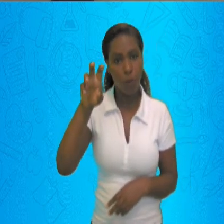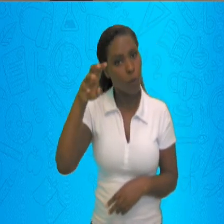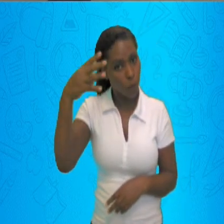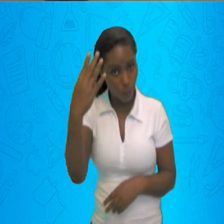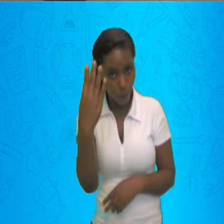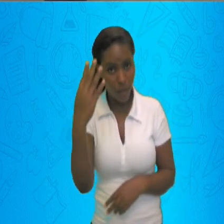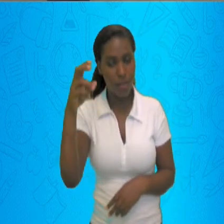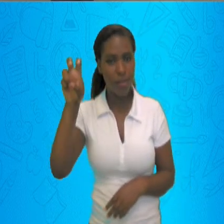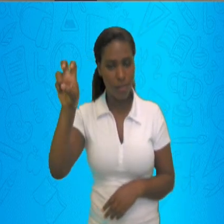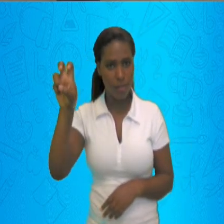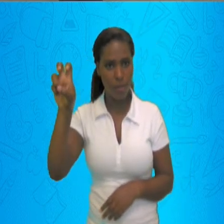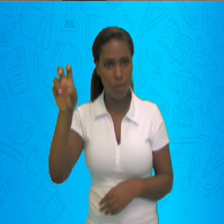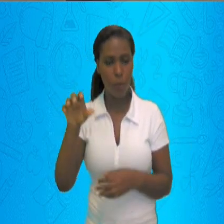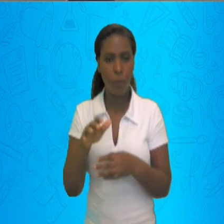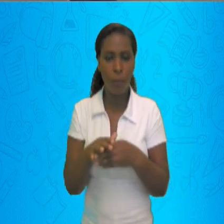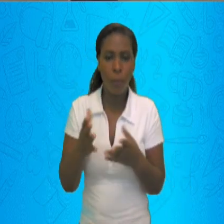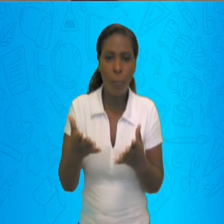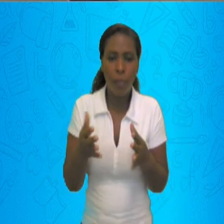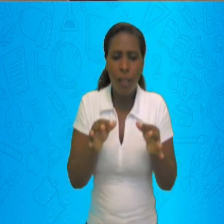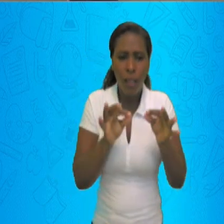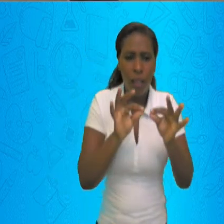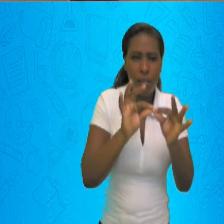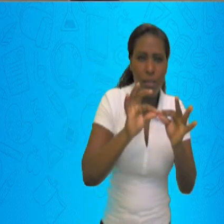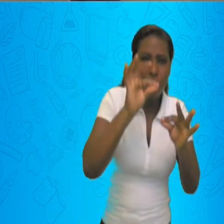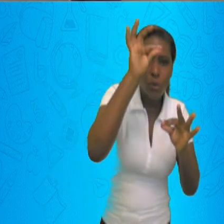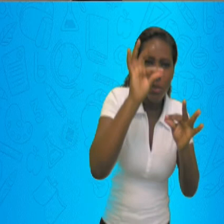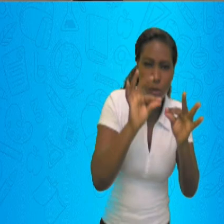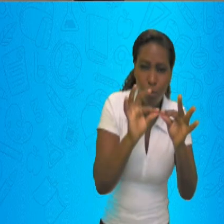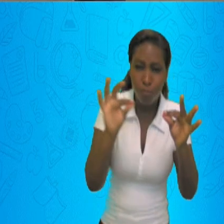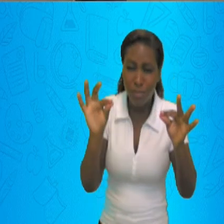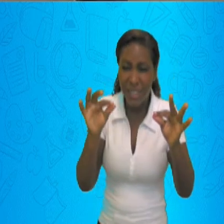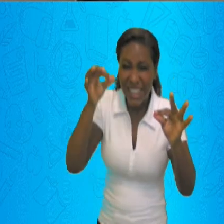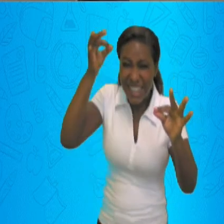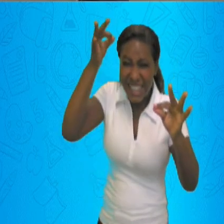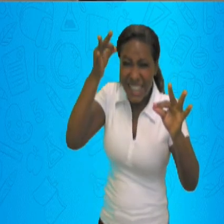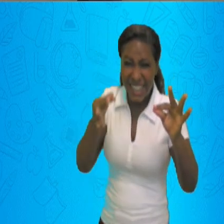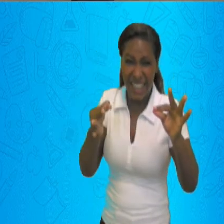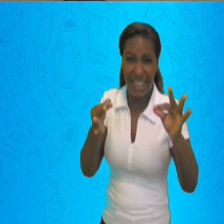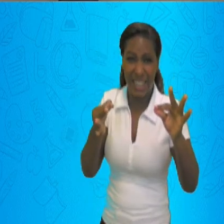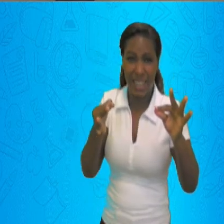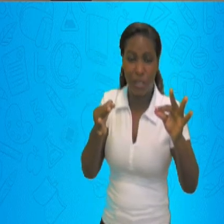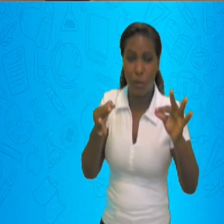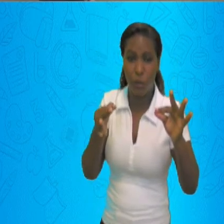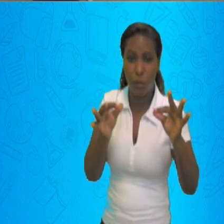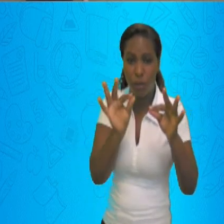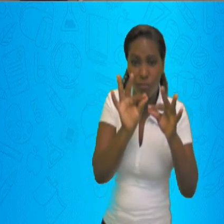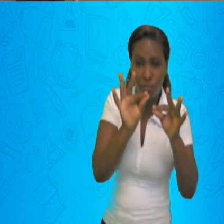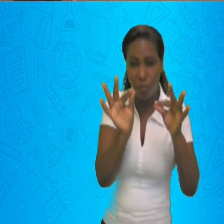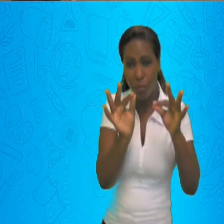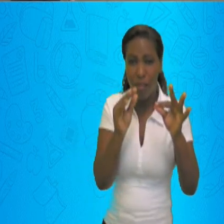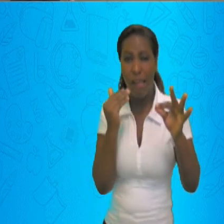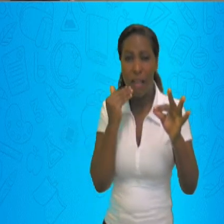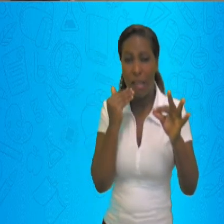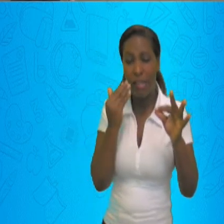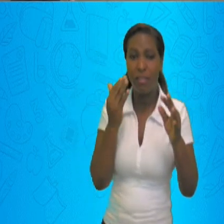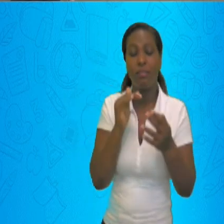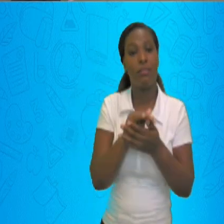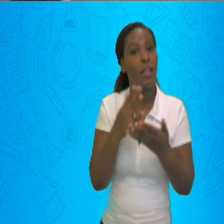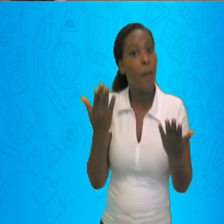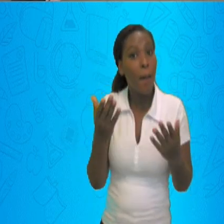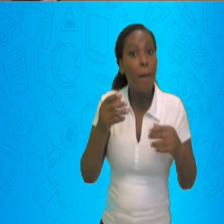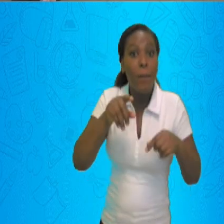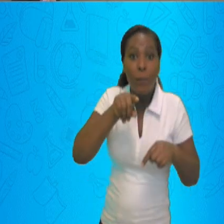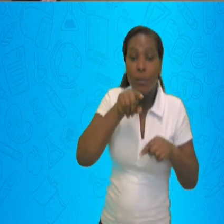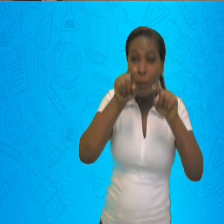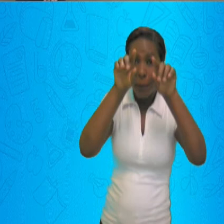são alinhados. Então, com essas medidas aqui, ó, eu vou analisar e verificar em quais